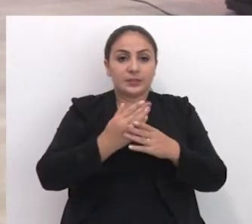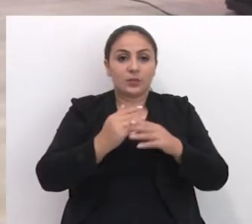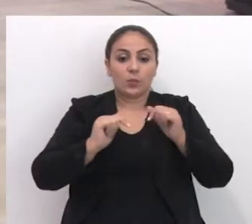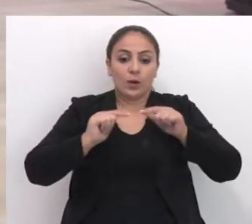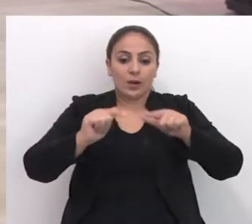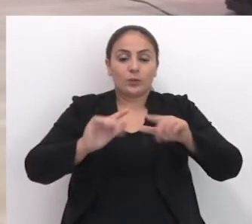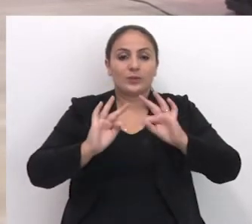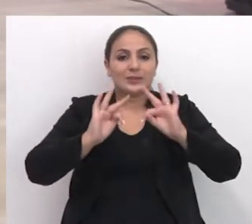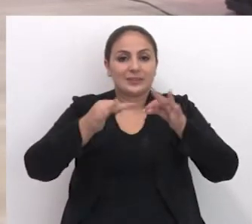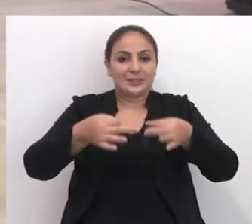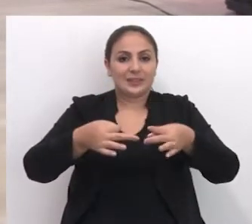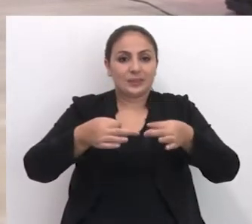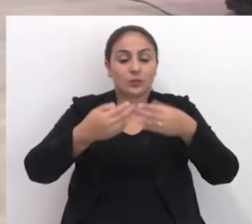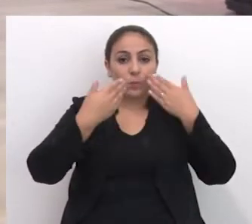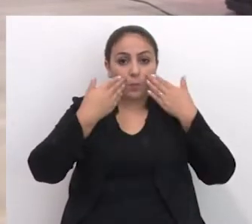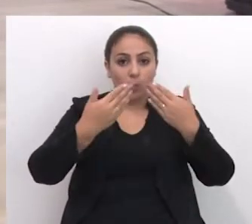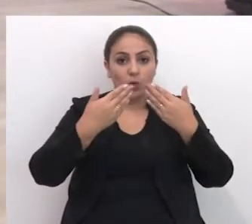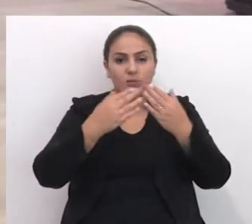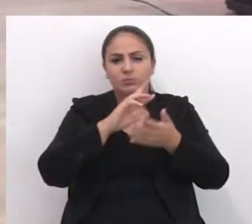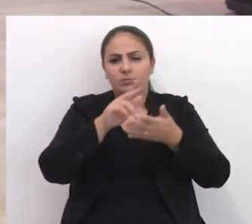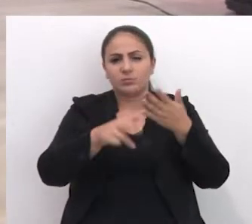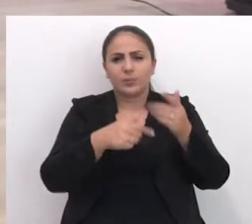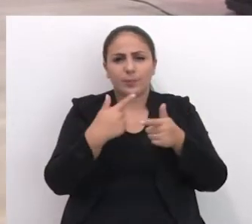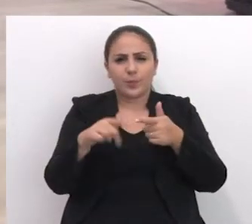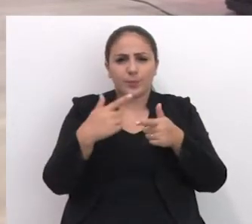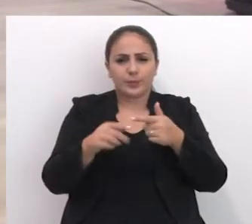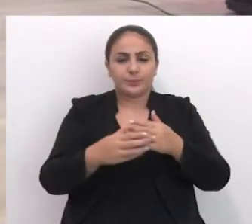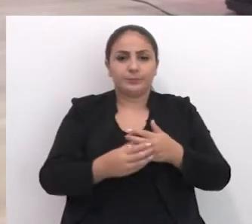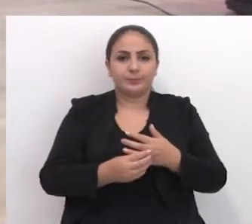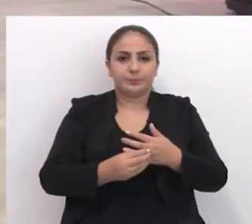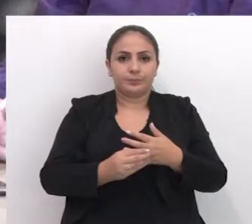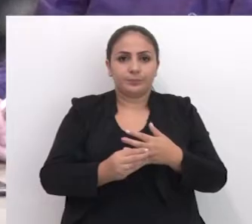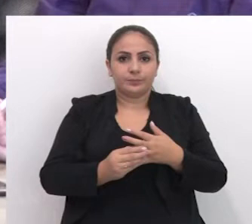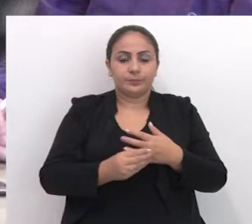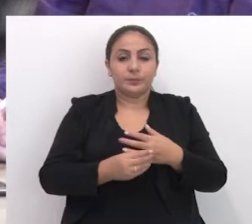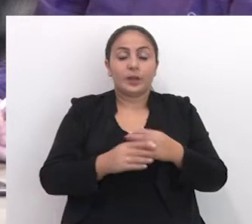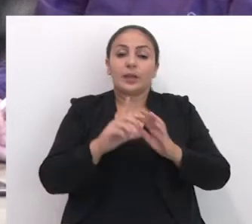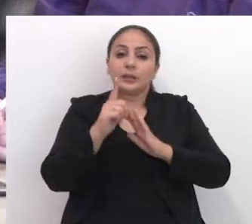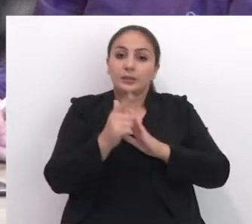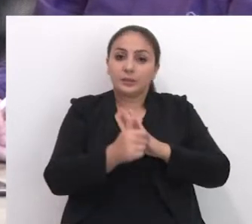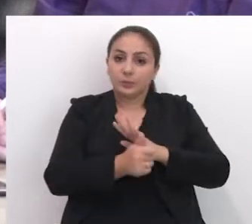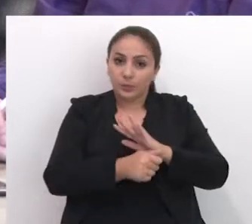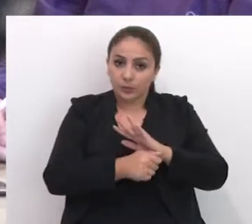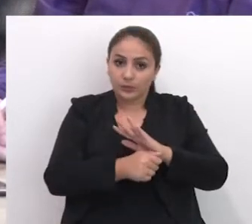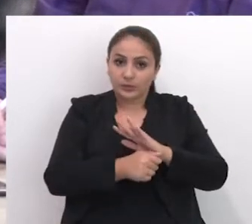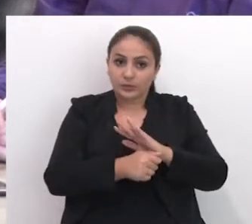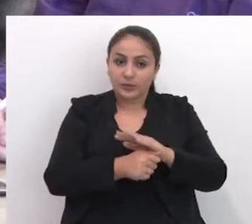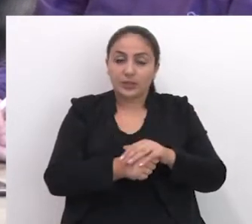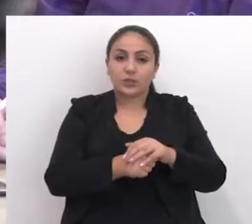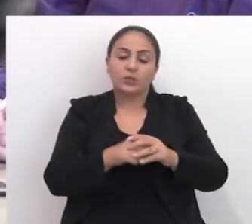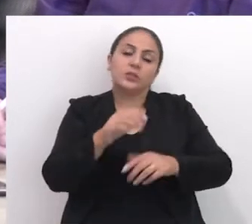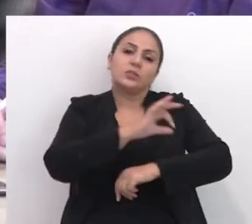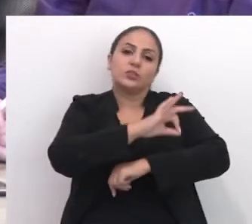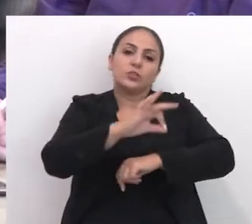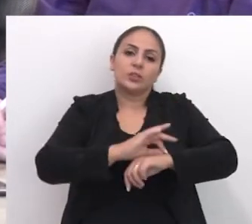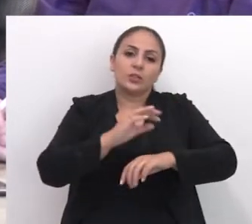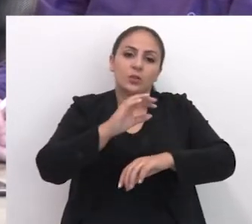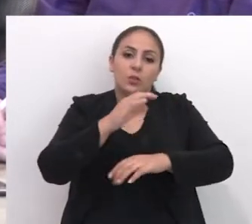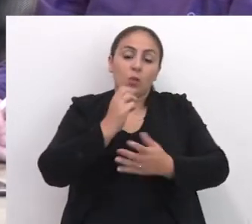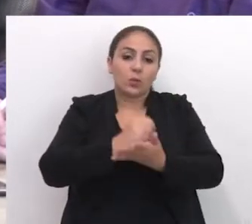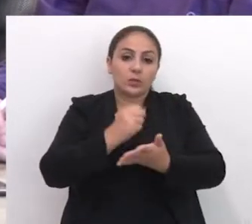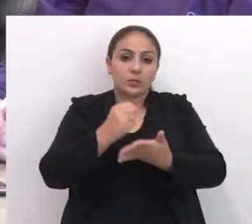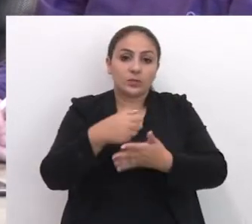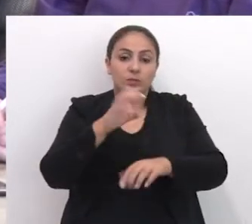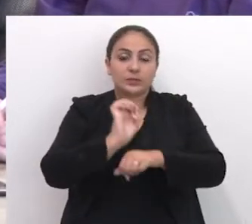emissão de um laudo técnico que sinaliza uma série de problemas. Após a inspeção de engenheiros contratados